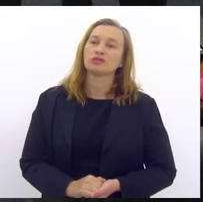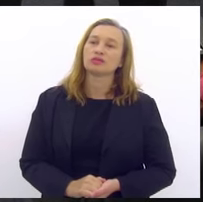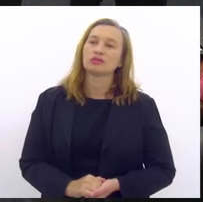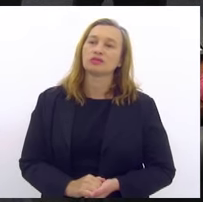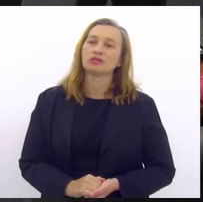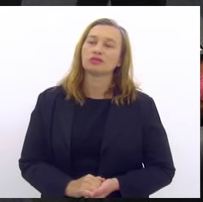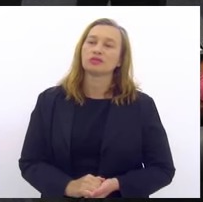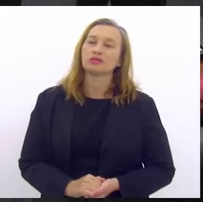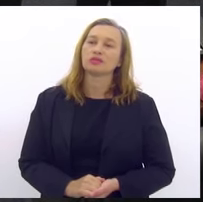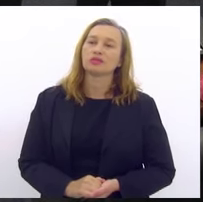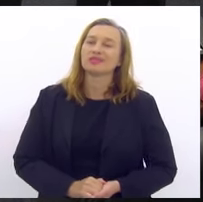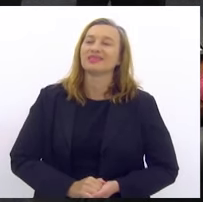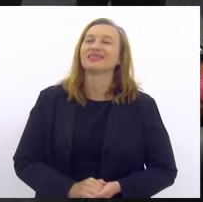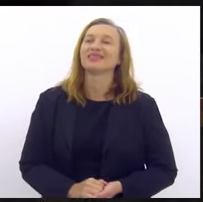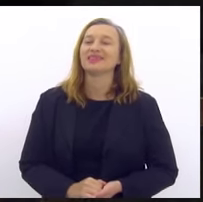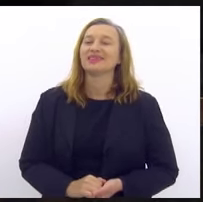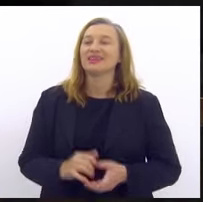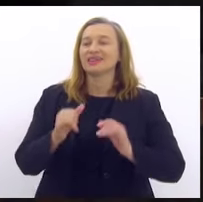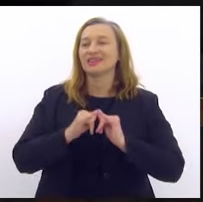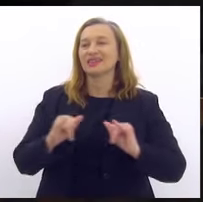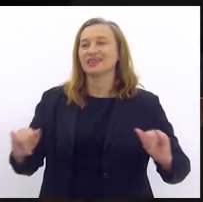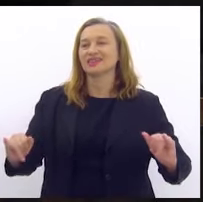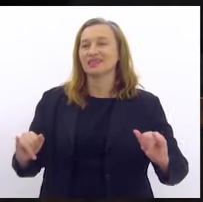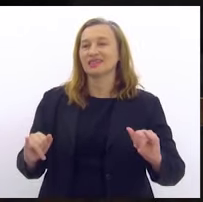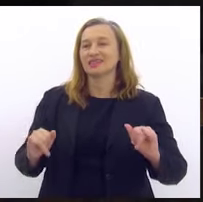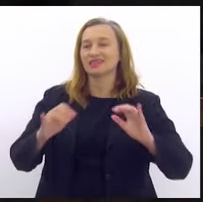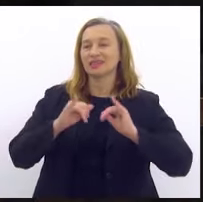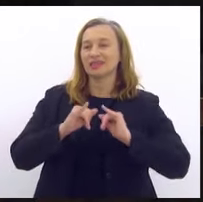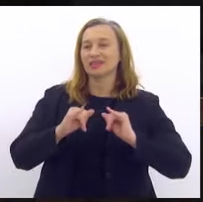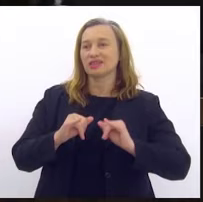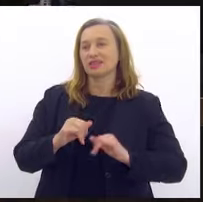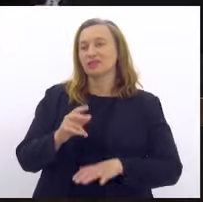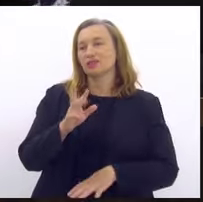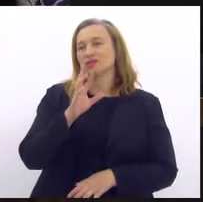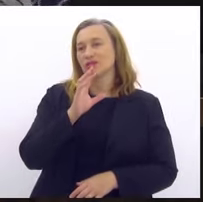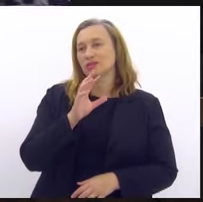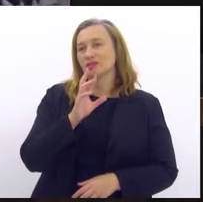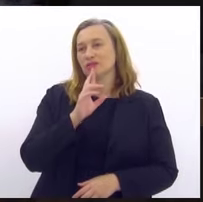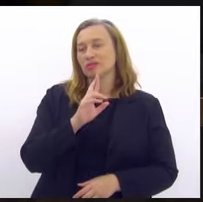A presidência proclama o resultado.